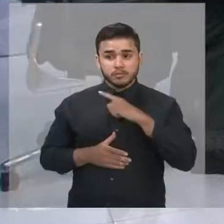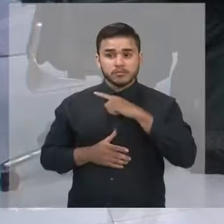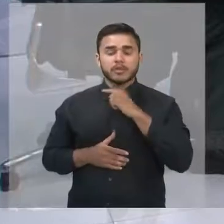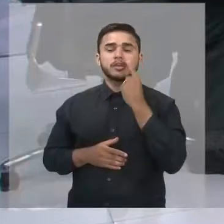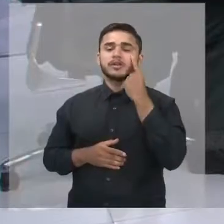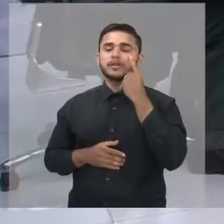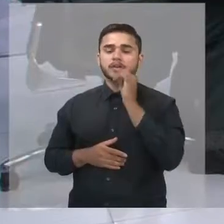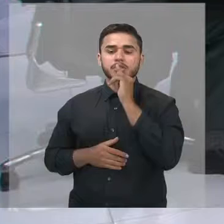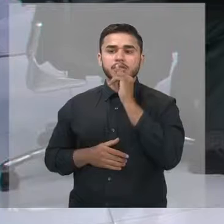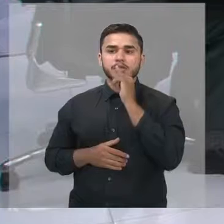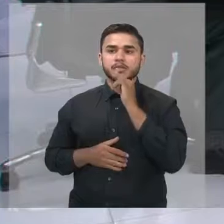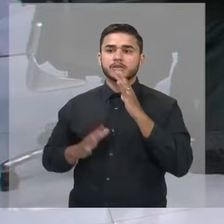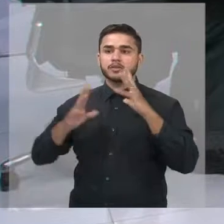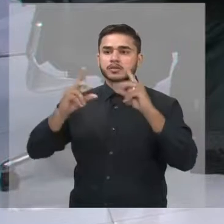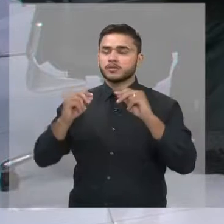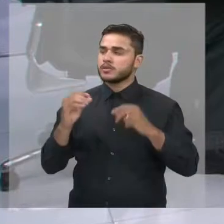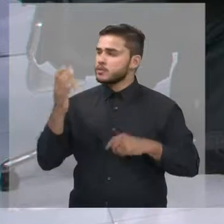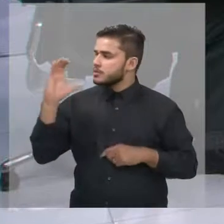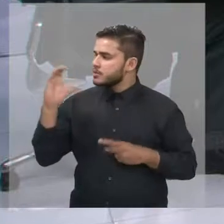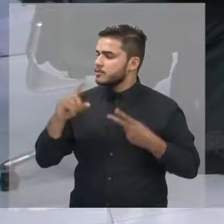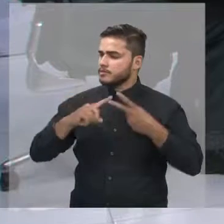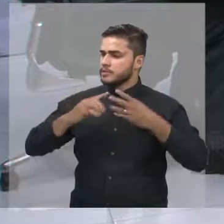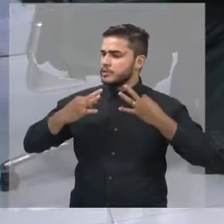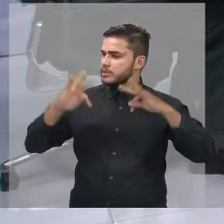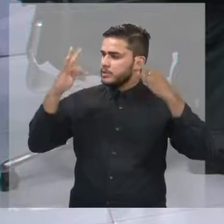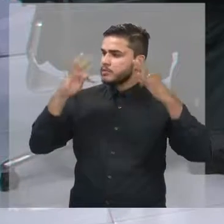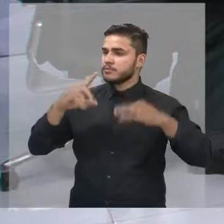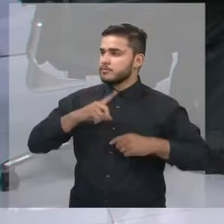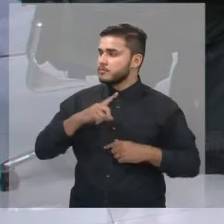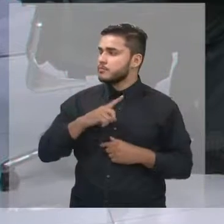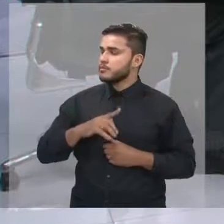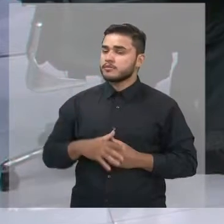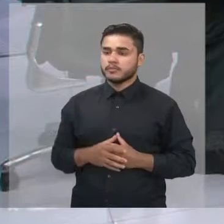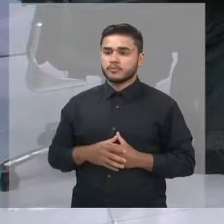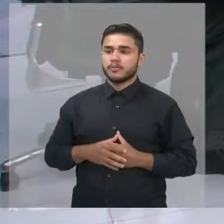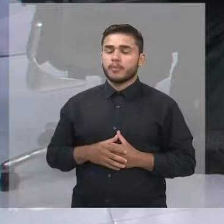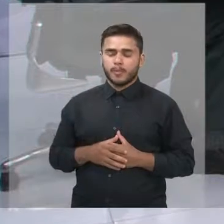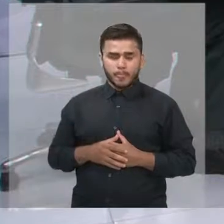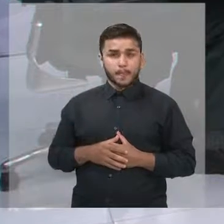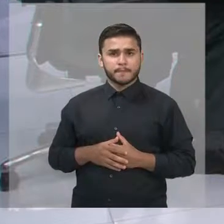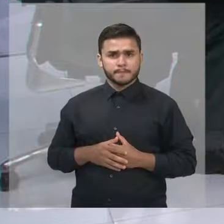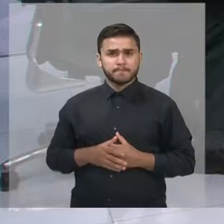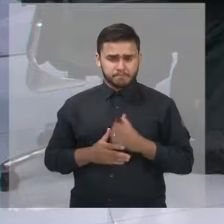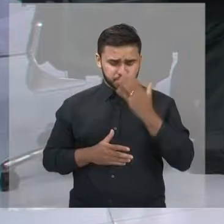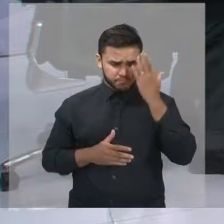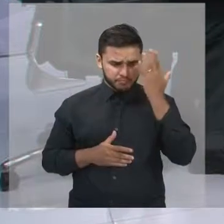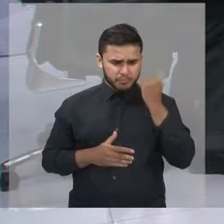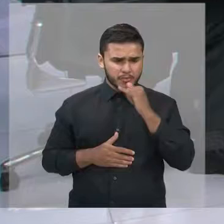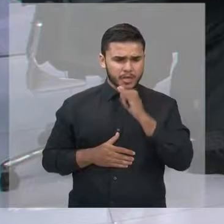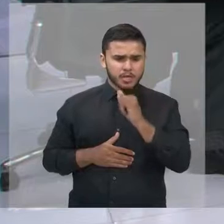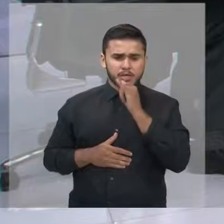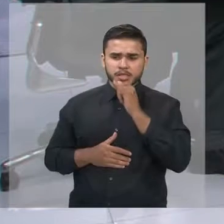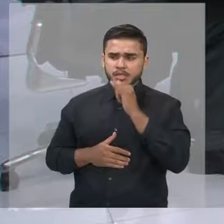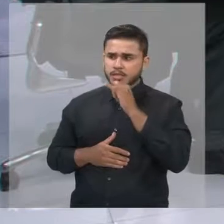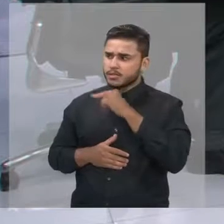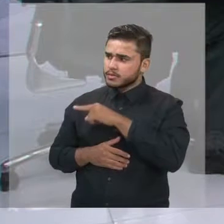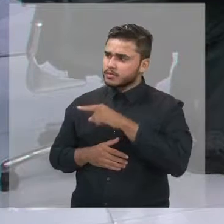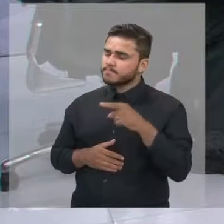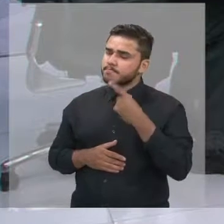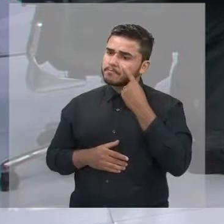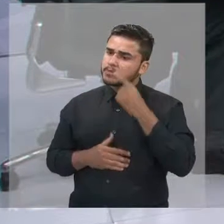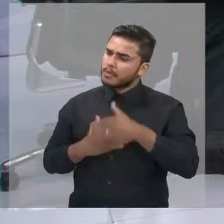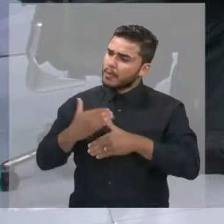partir da ciência, da tecnologia, enfim, em todas as áreas, era de se